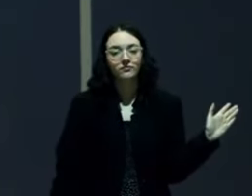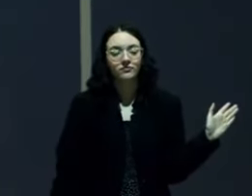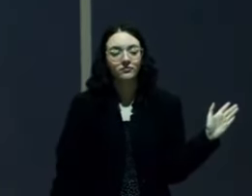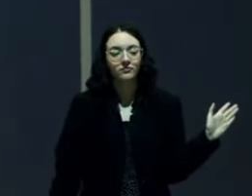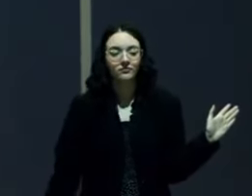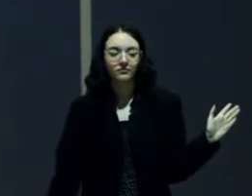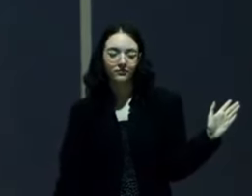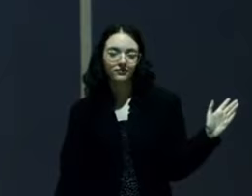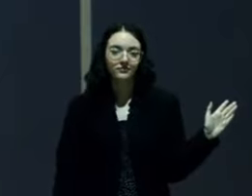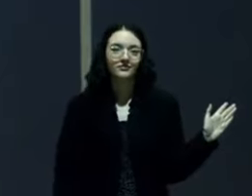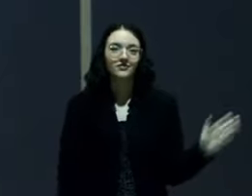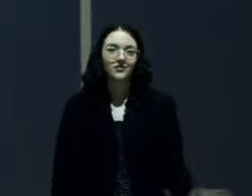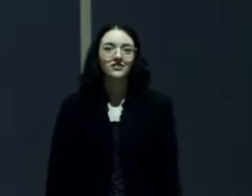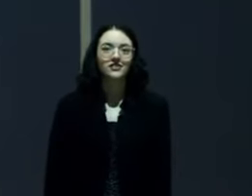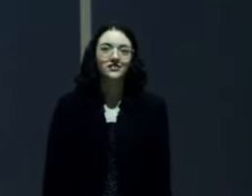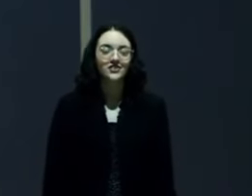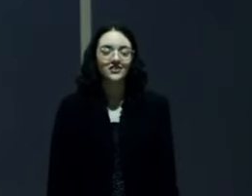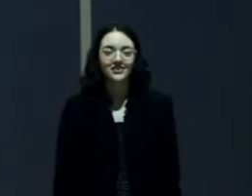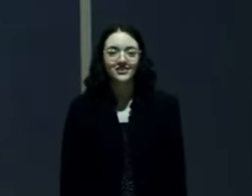o sacrifício do meu Jesus.